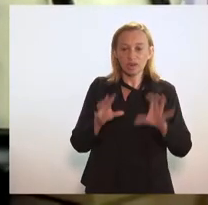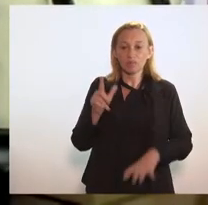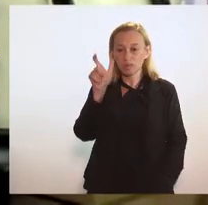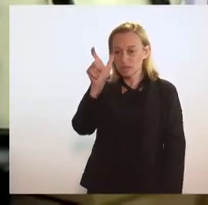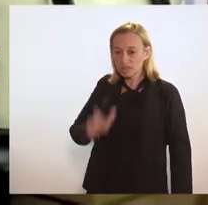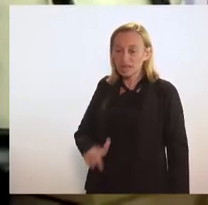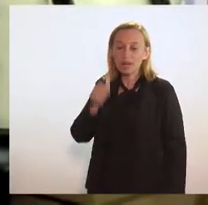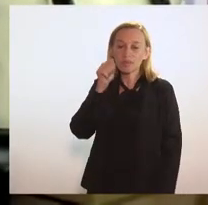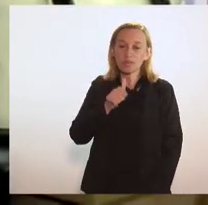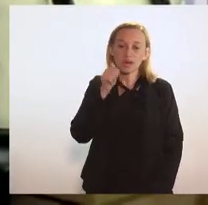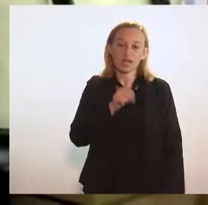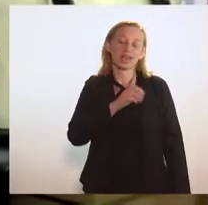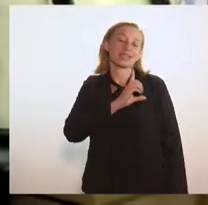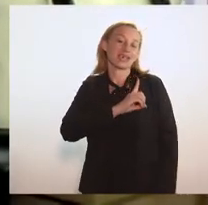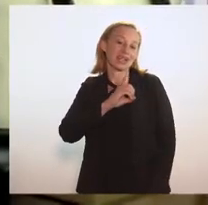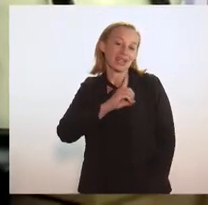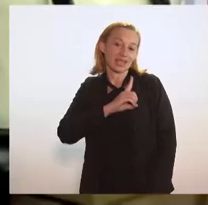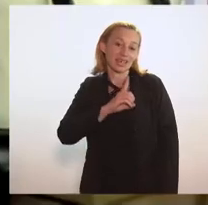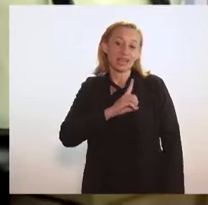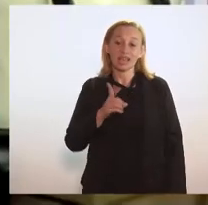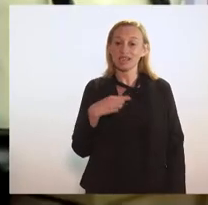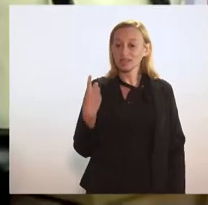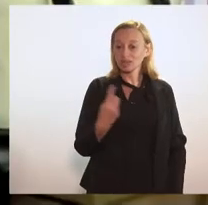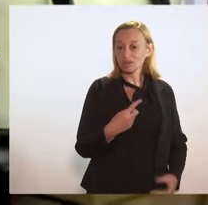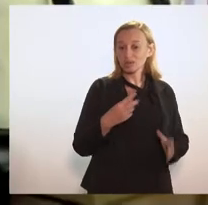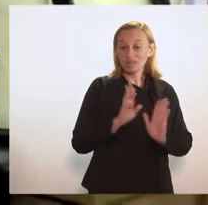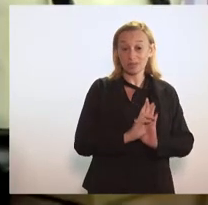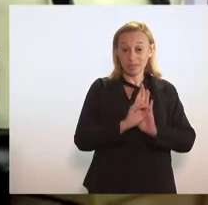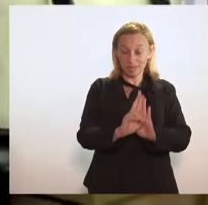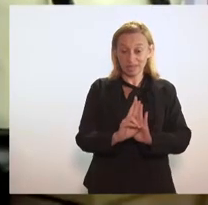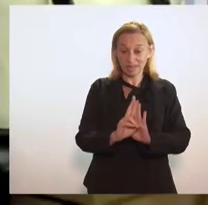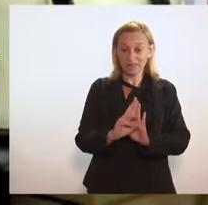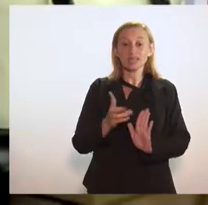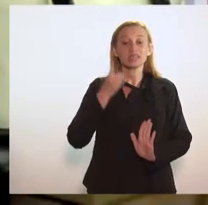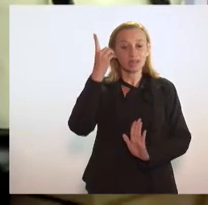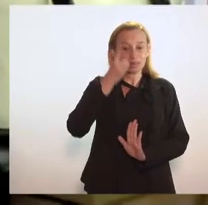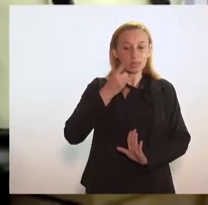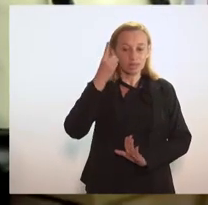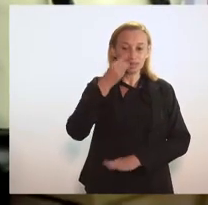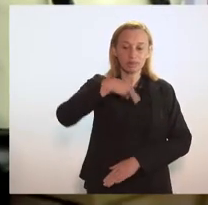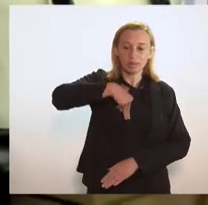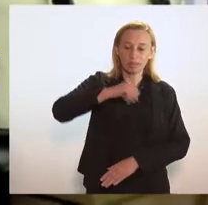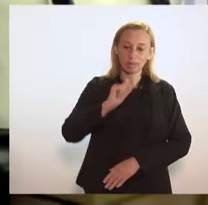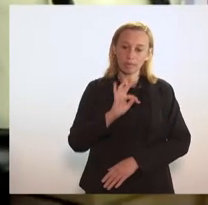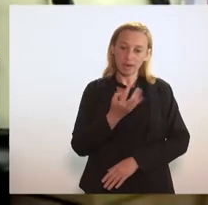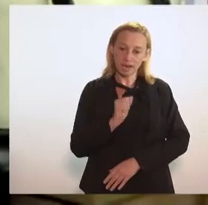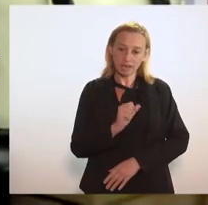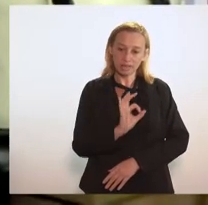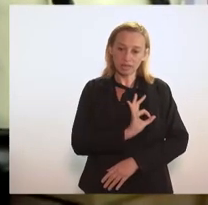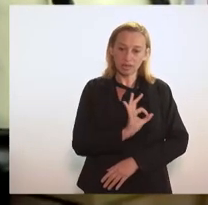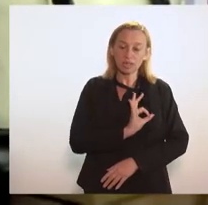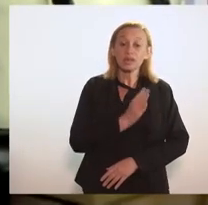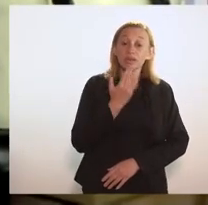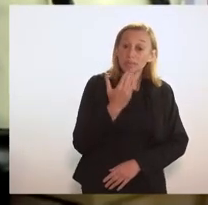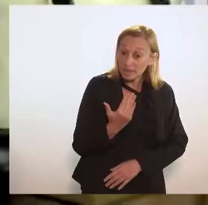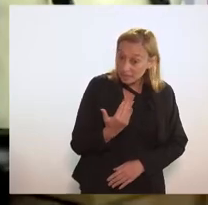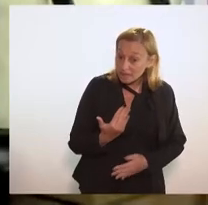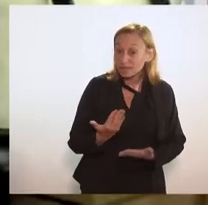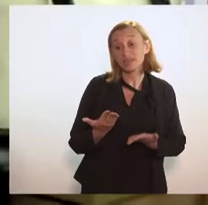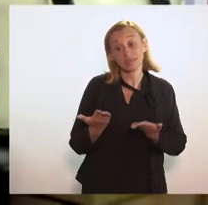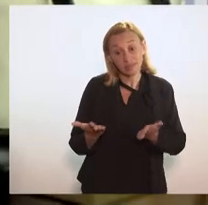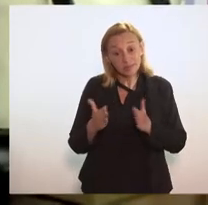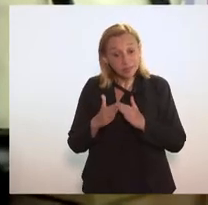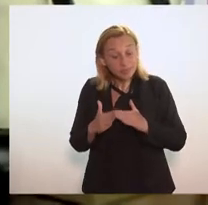mulher ser delegada por ser nossa representante a deputada Martha Rocha e pedir aí se vossa